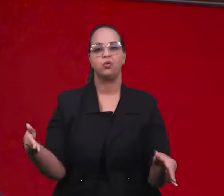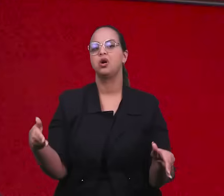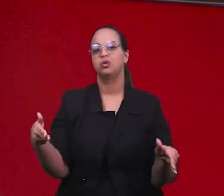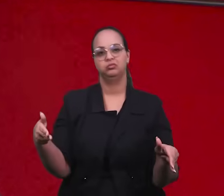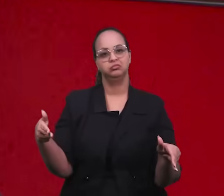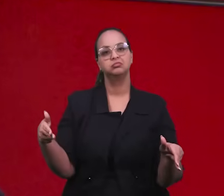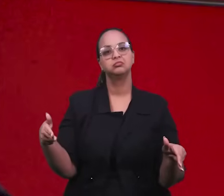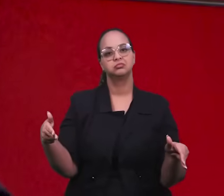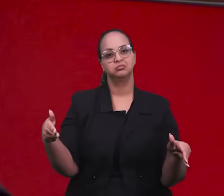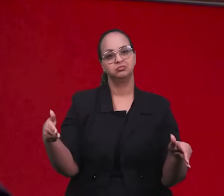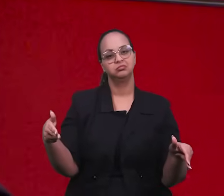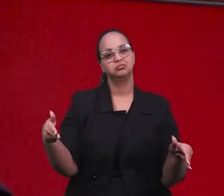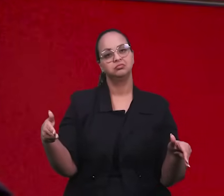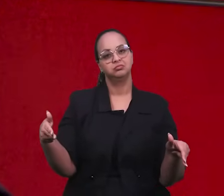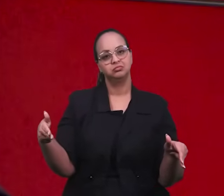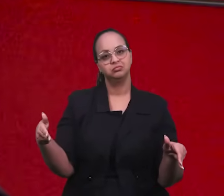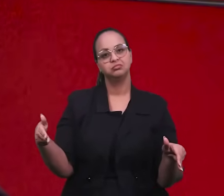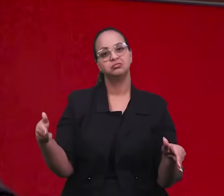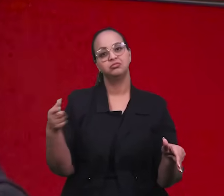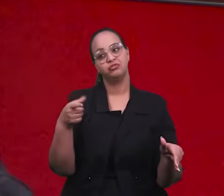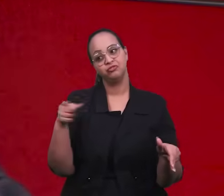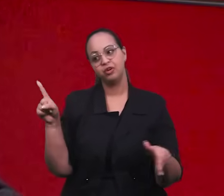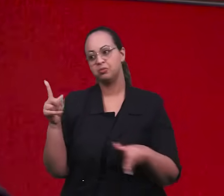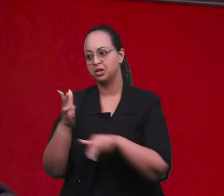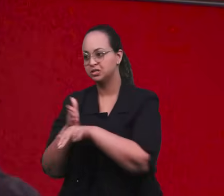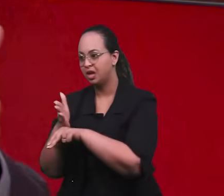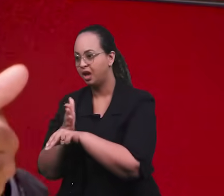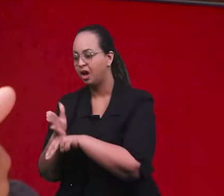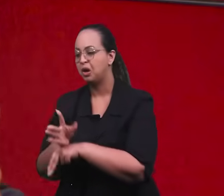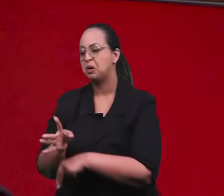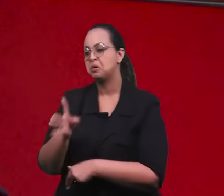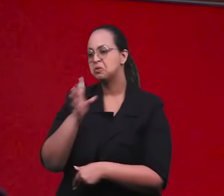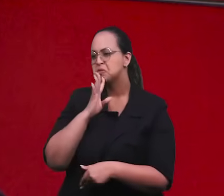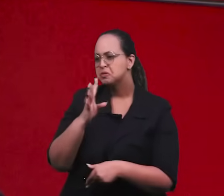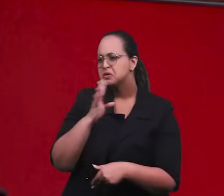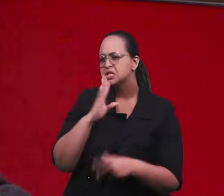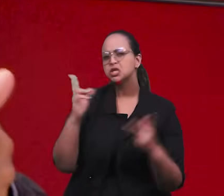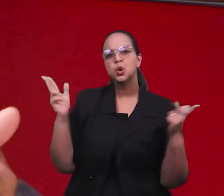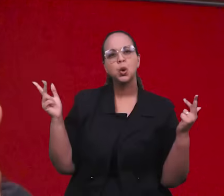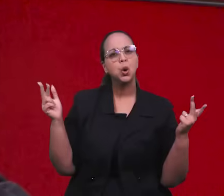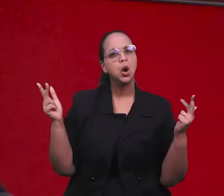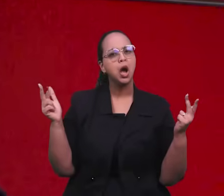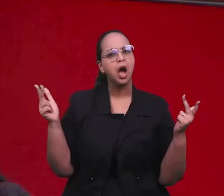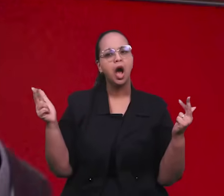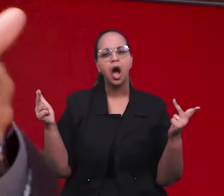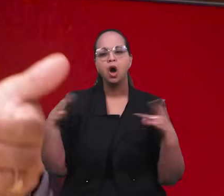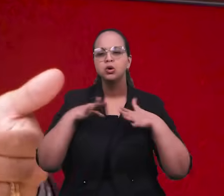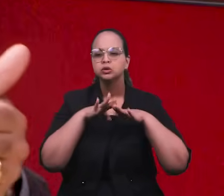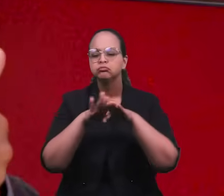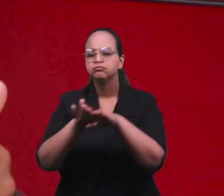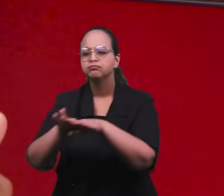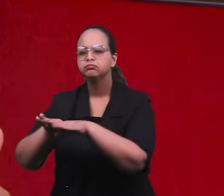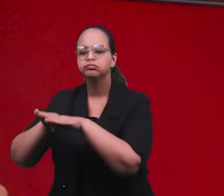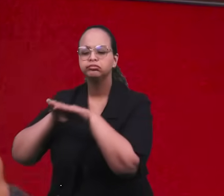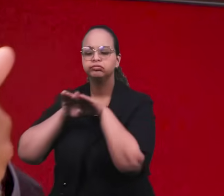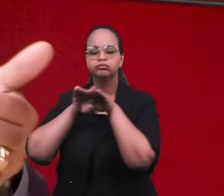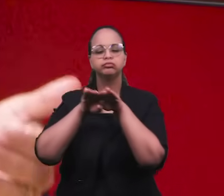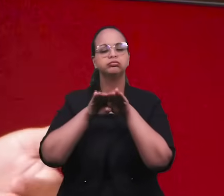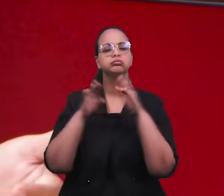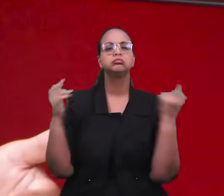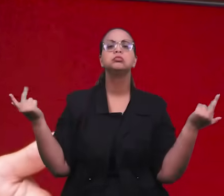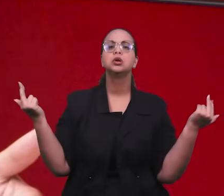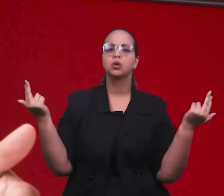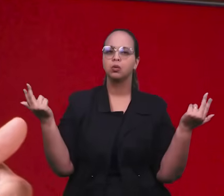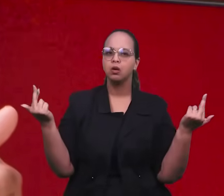mesma forma. Vamos um pouco mais à frente, vamos para... Enfim, onde vamos, há uma identidade, há uma característica nessa recepção,